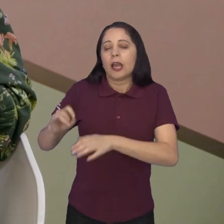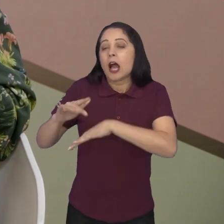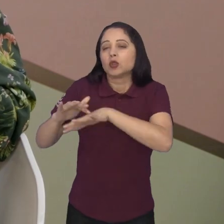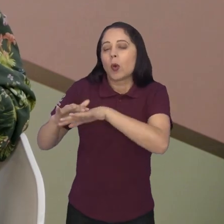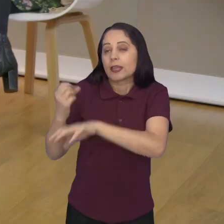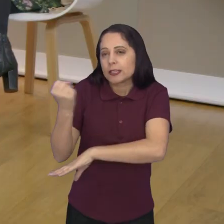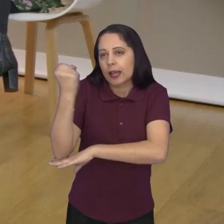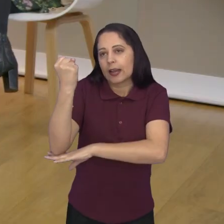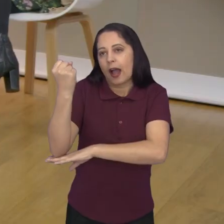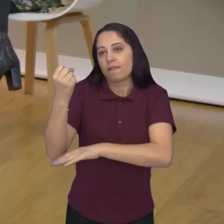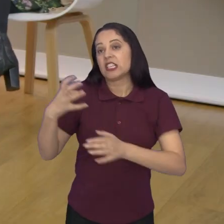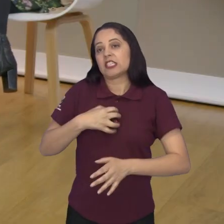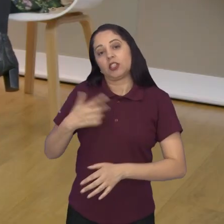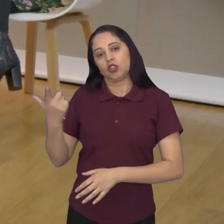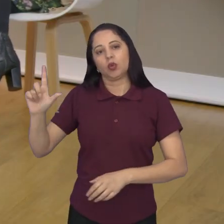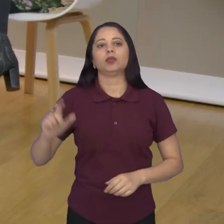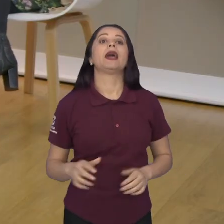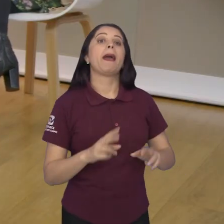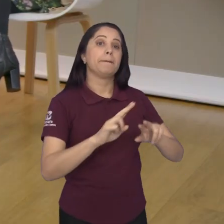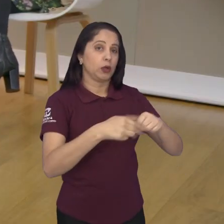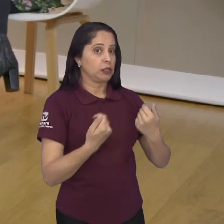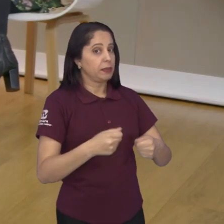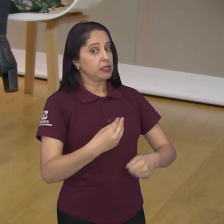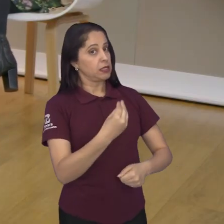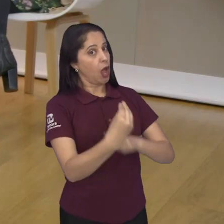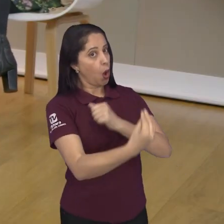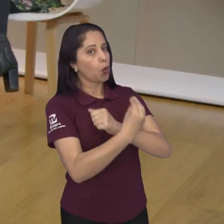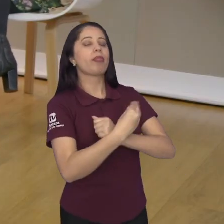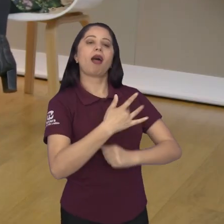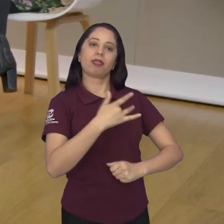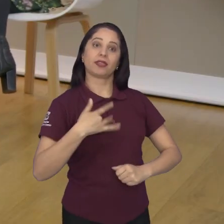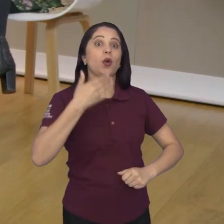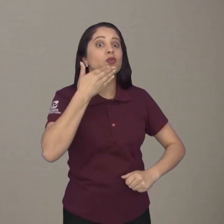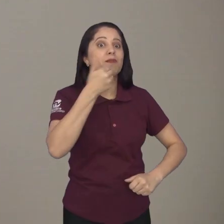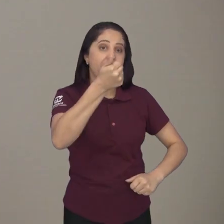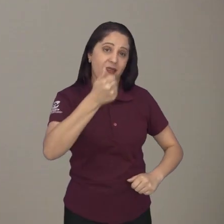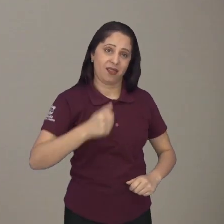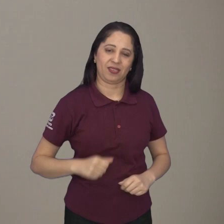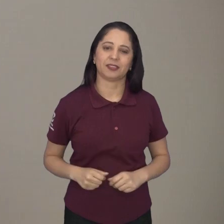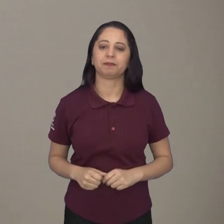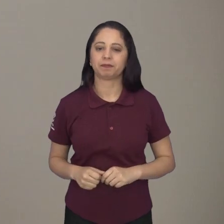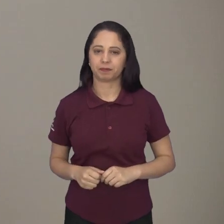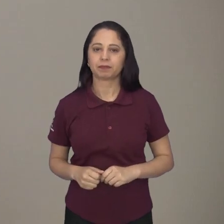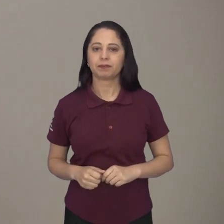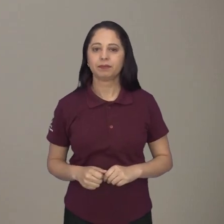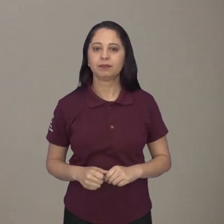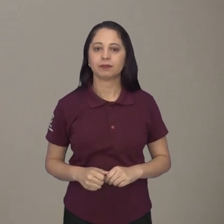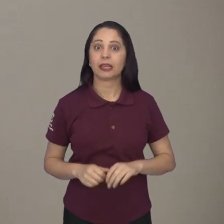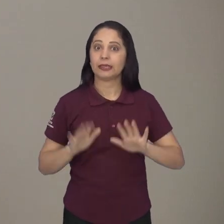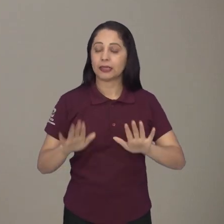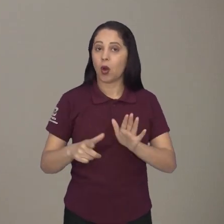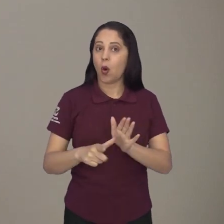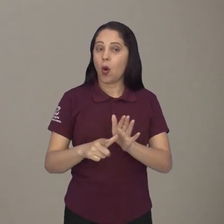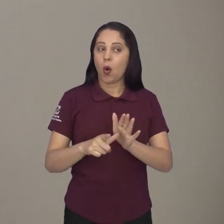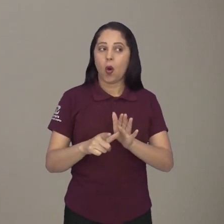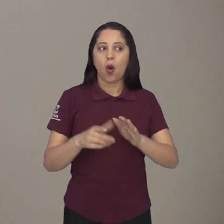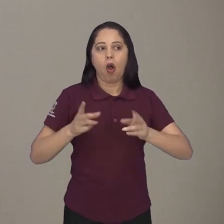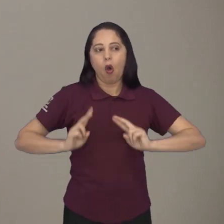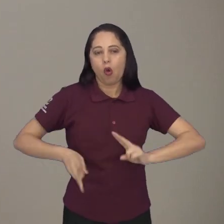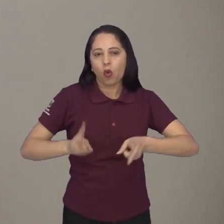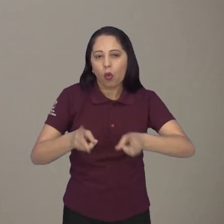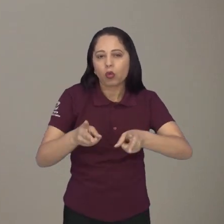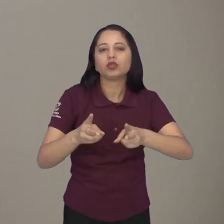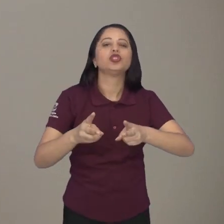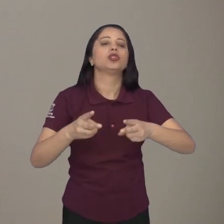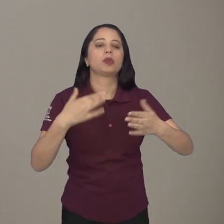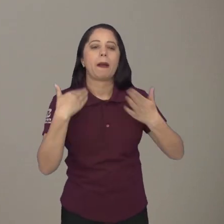mais avançada. Bem avançada. Por isso que prevenir é melhor do que remediar. Exato. Sempre, né? Sempre. Bom, antes da gente continuar essa conversa super importante